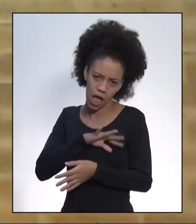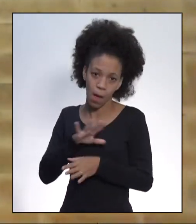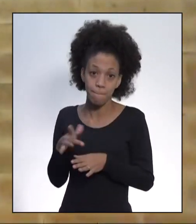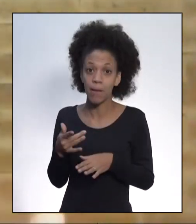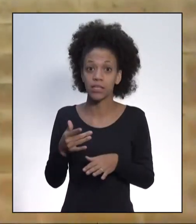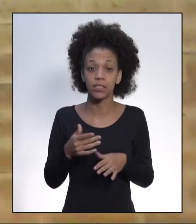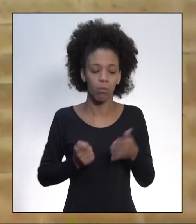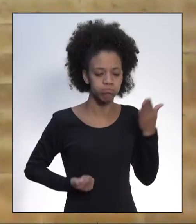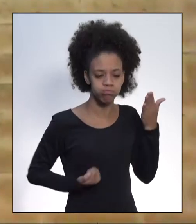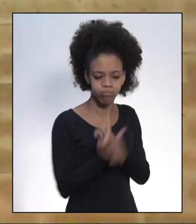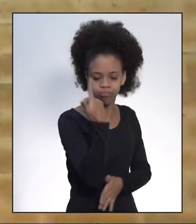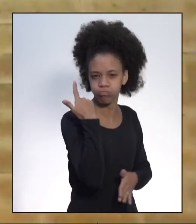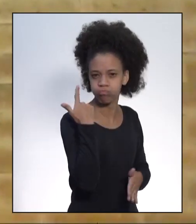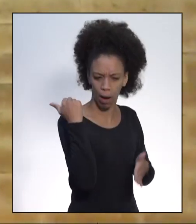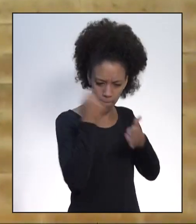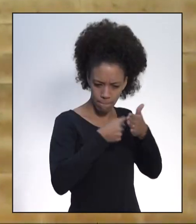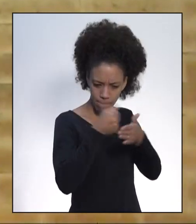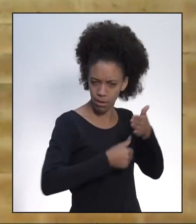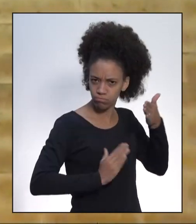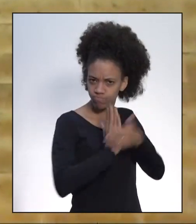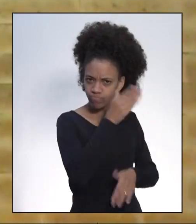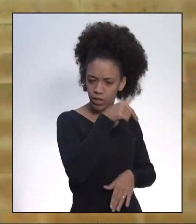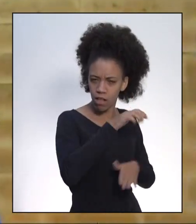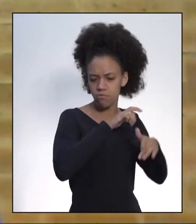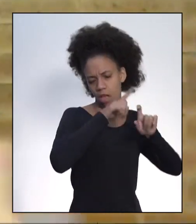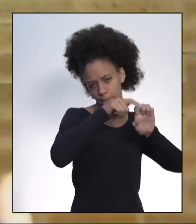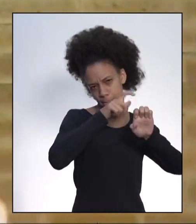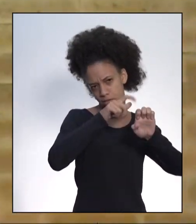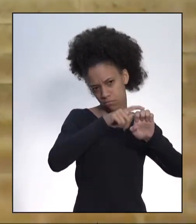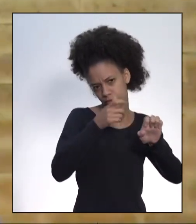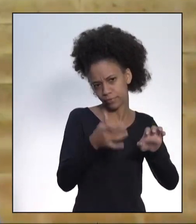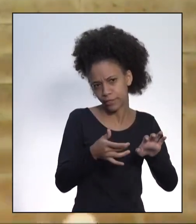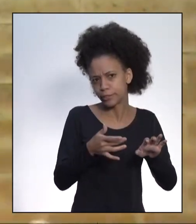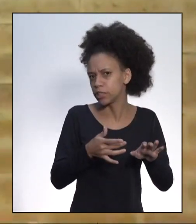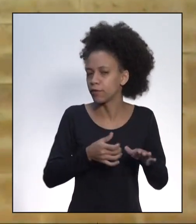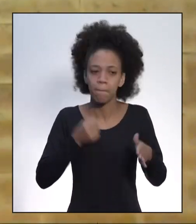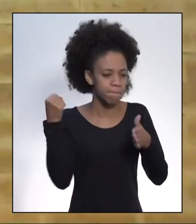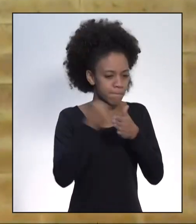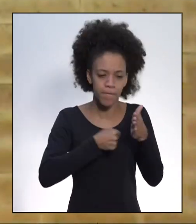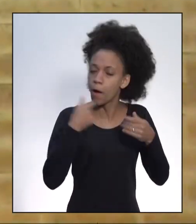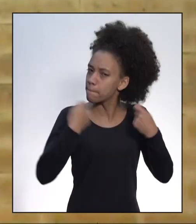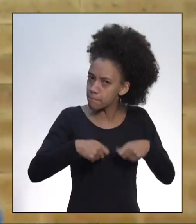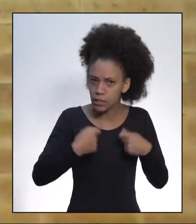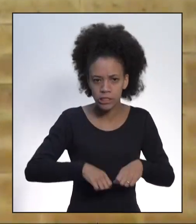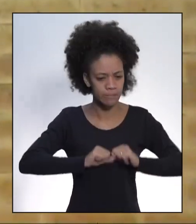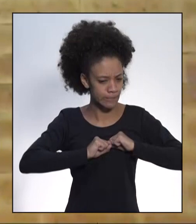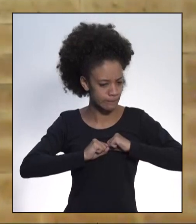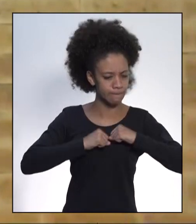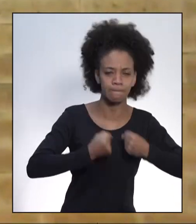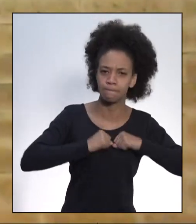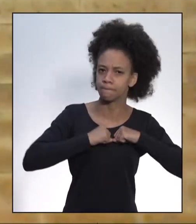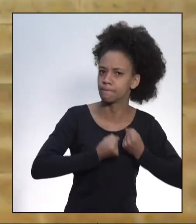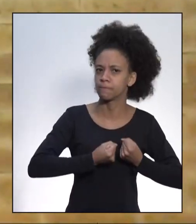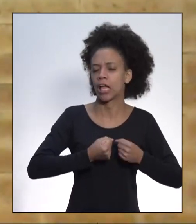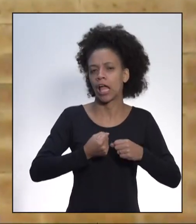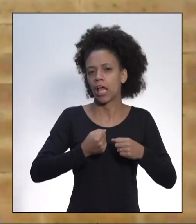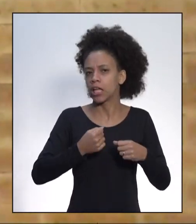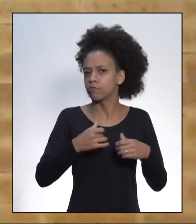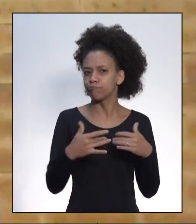quis apostar, eu arrisquei. Eu acho que parte do empreendedorismo é você ser arrojado, você tem que se arriscar, obviamente você conseguir